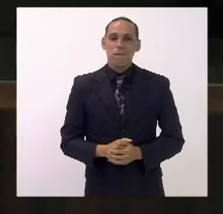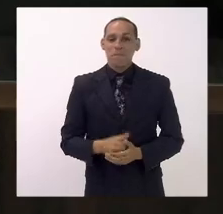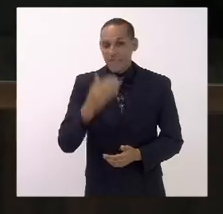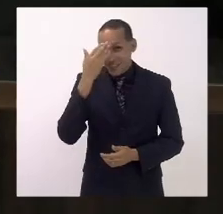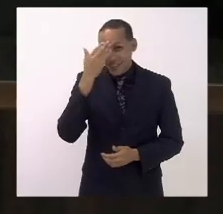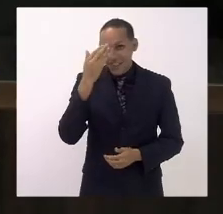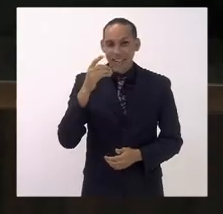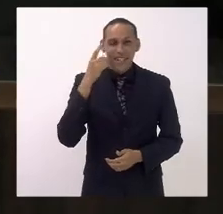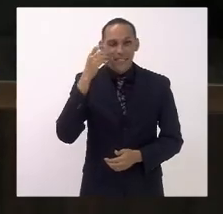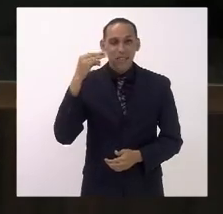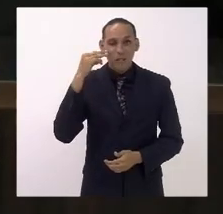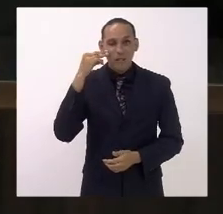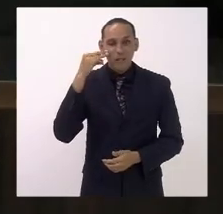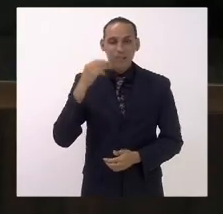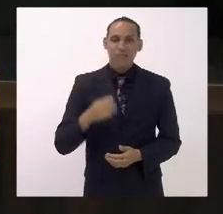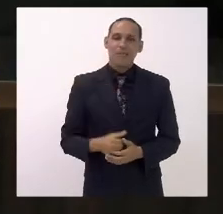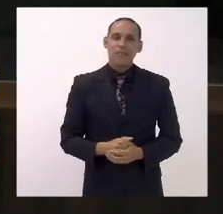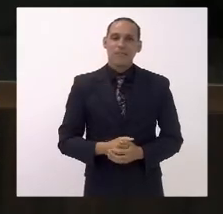Obrigada, deputada Mônica.